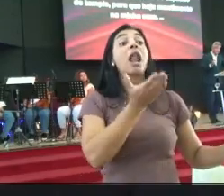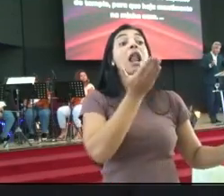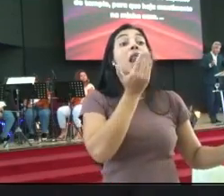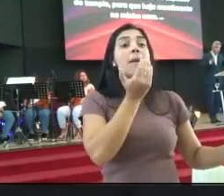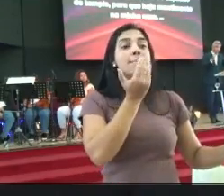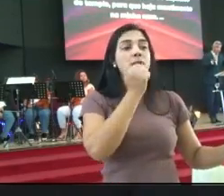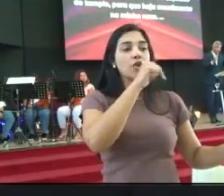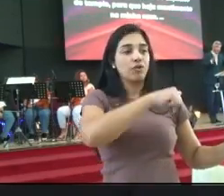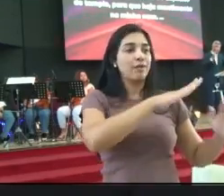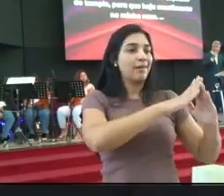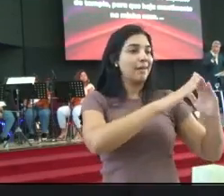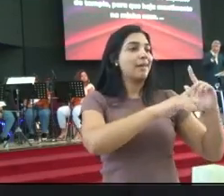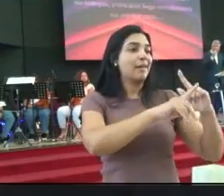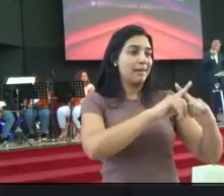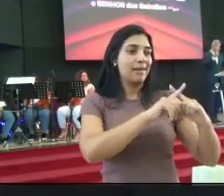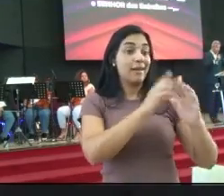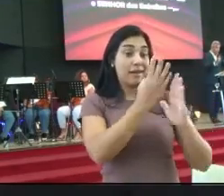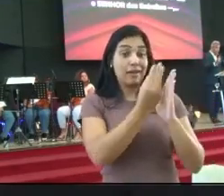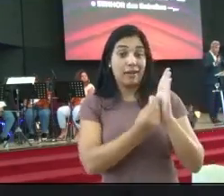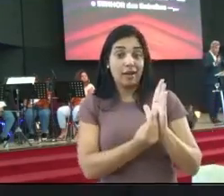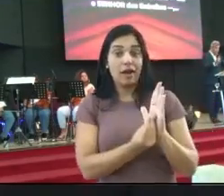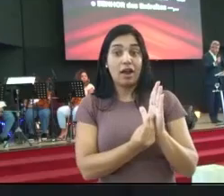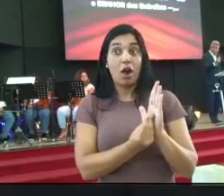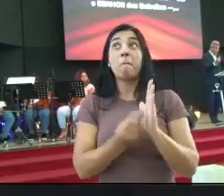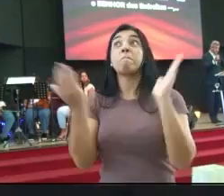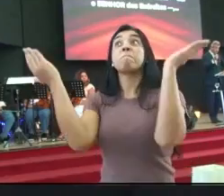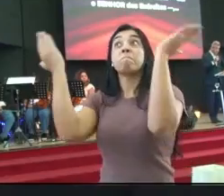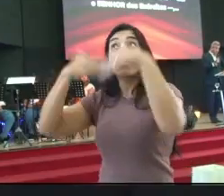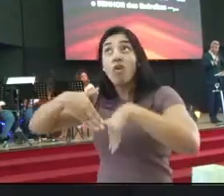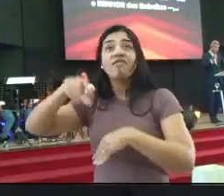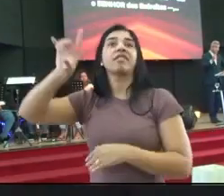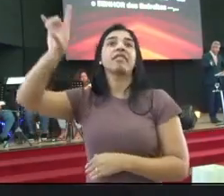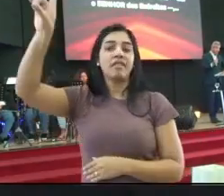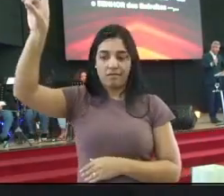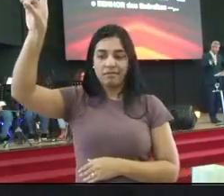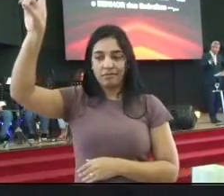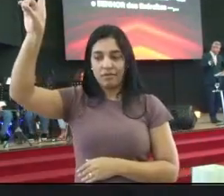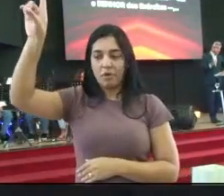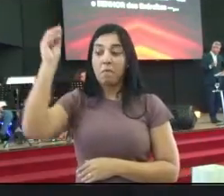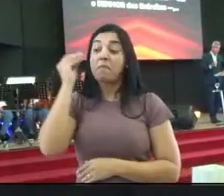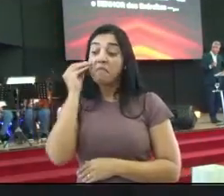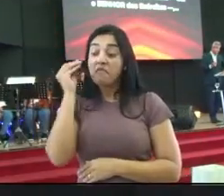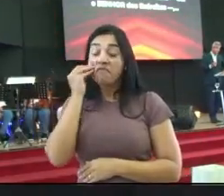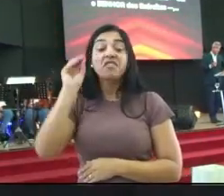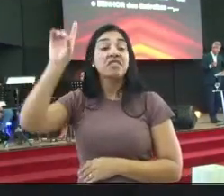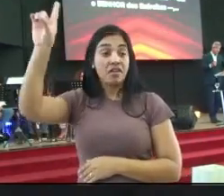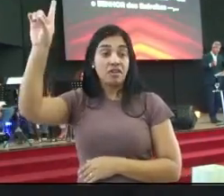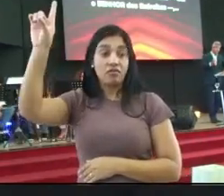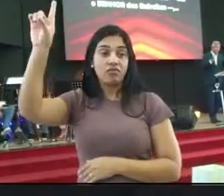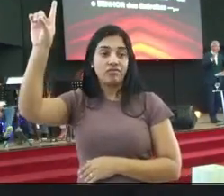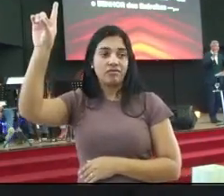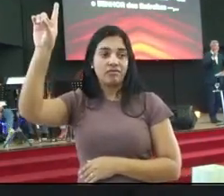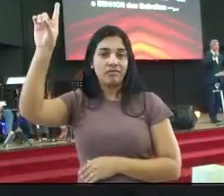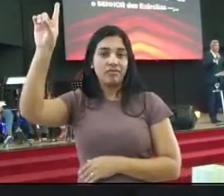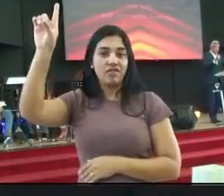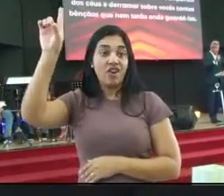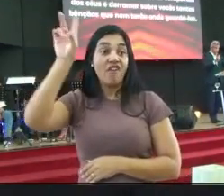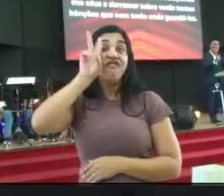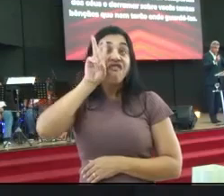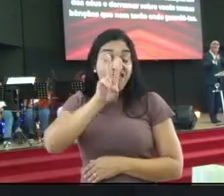em minha casa. Ponham-me à prova, diz o Senhor dos Exércitos,